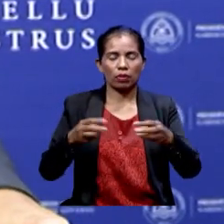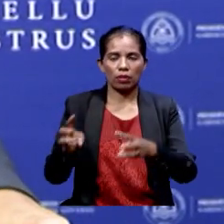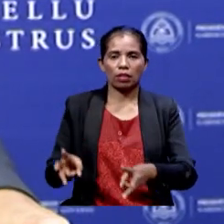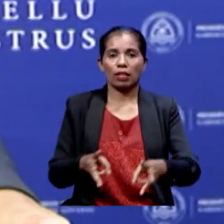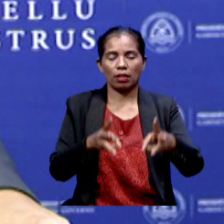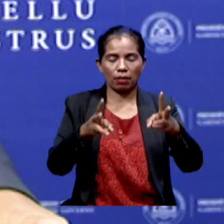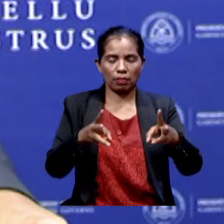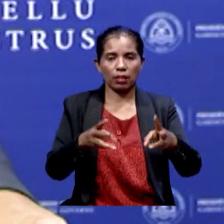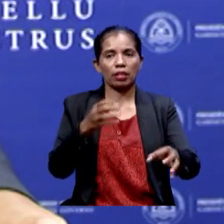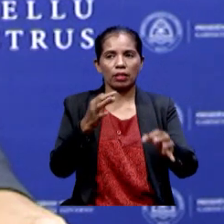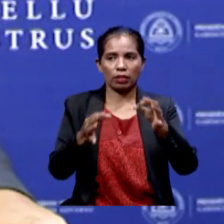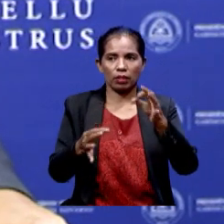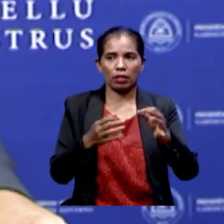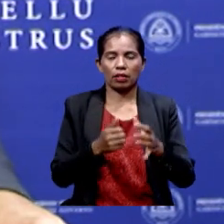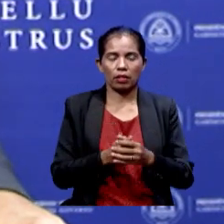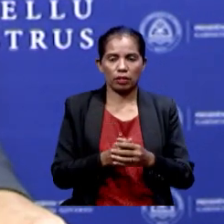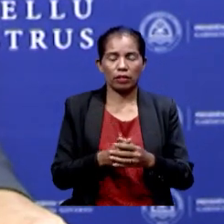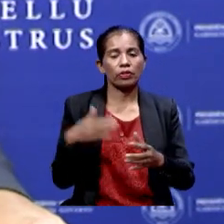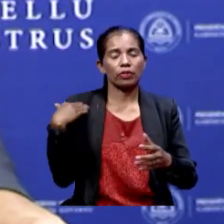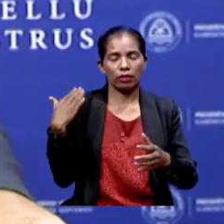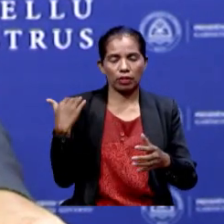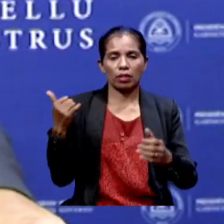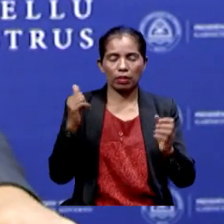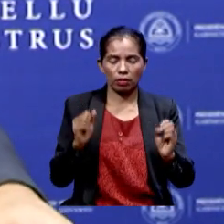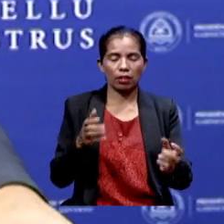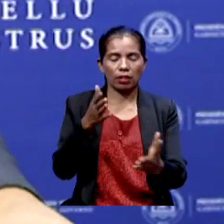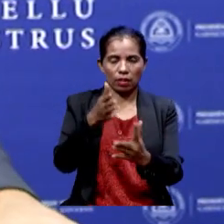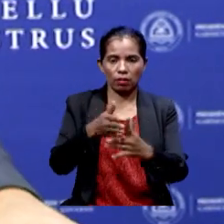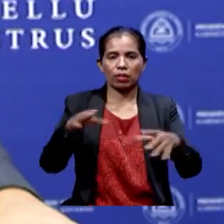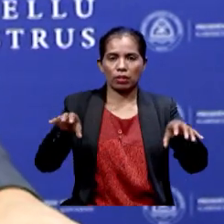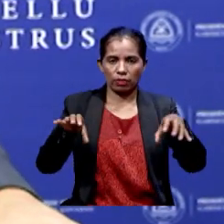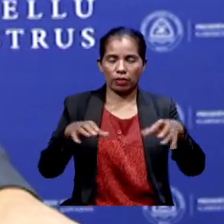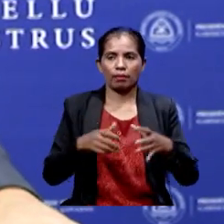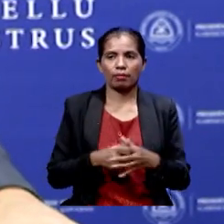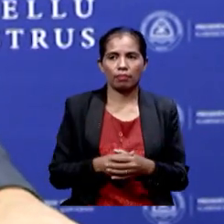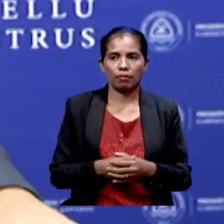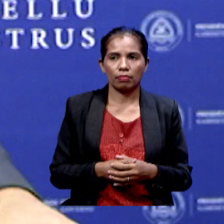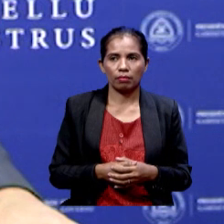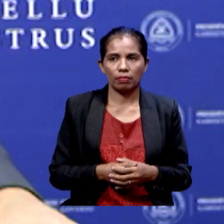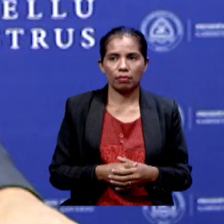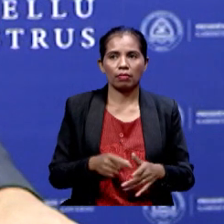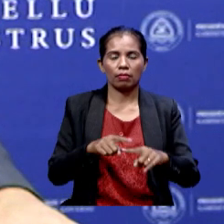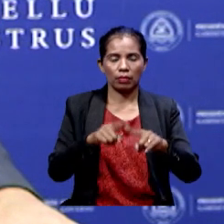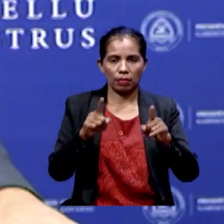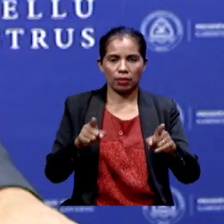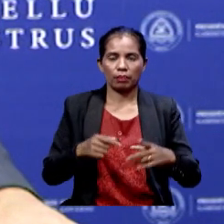carreg ramfon ser a tutama ser para tama. Mas bem,